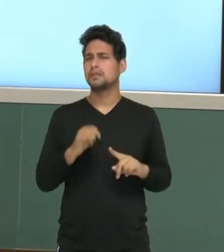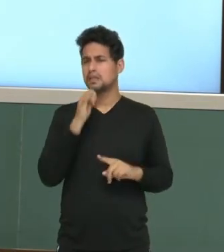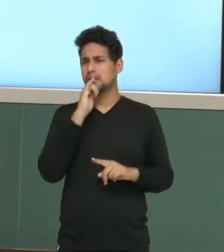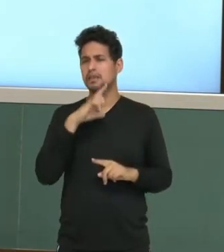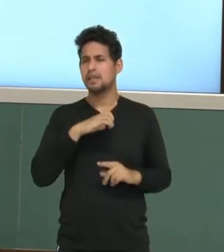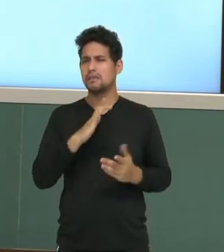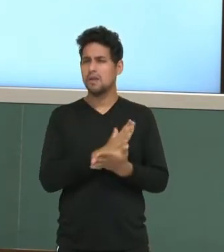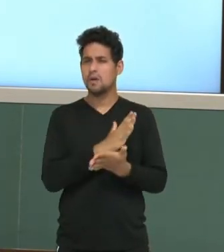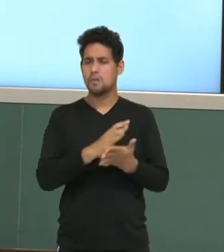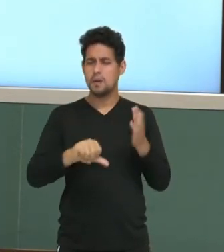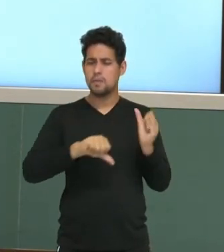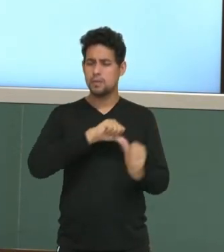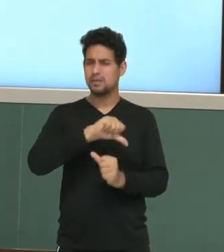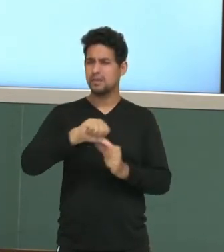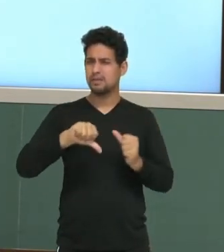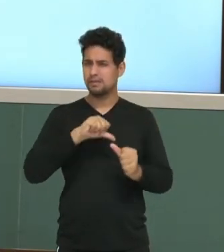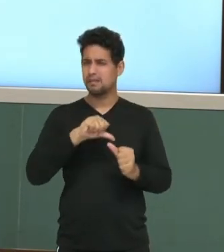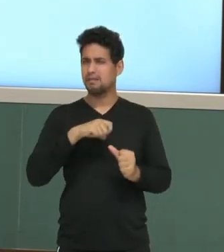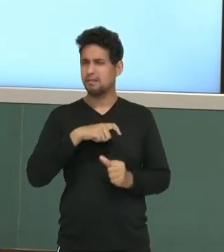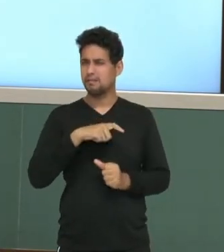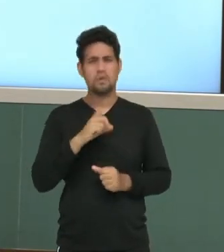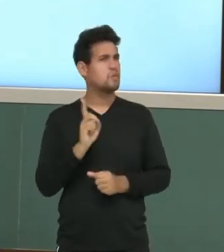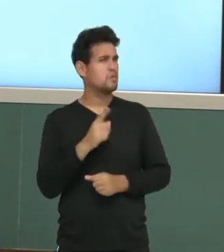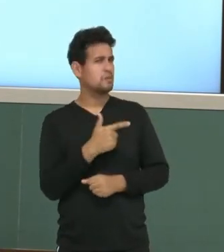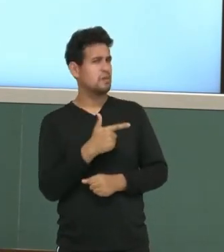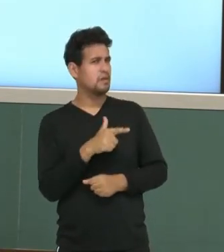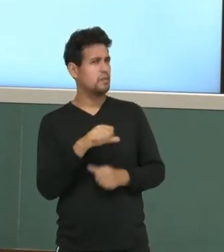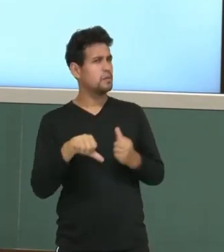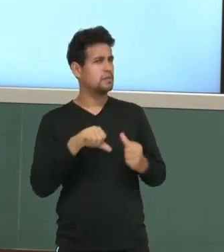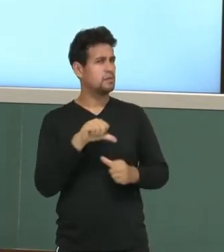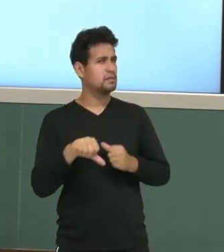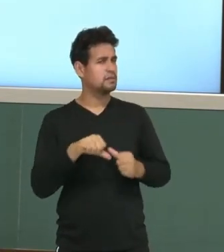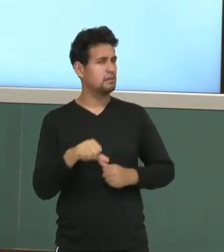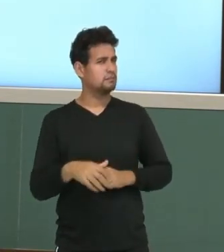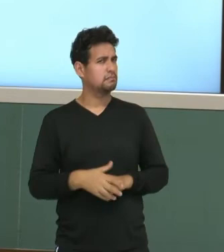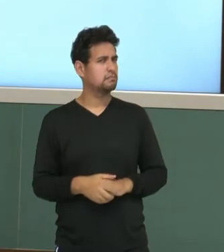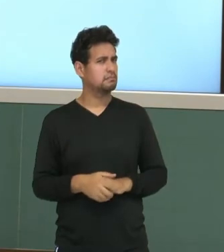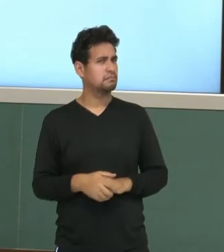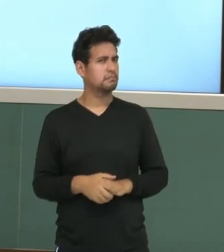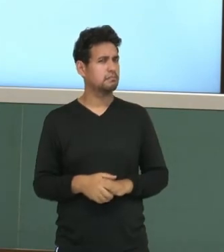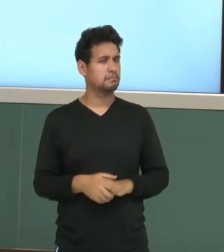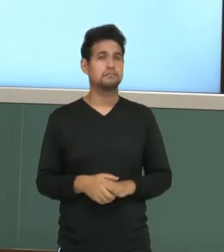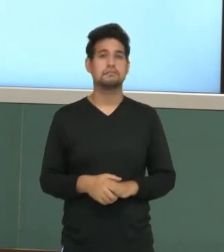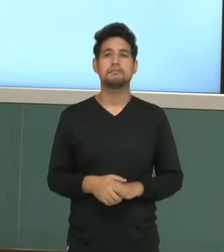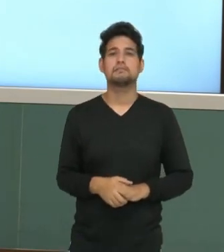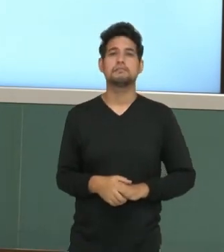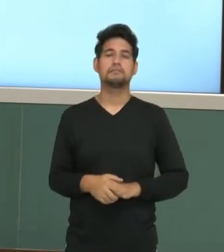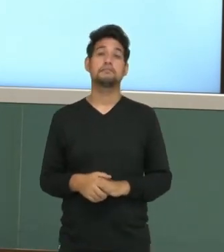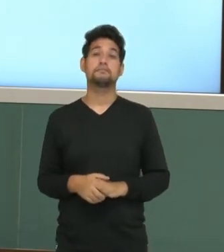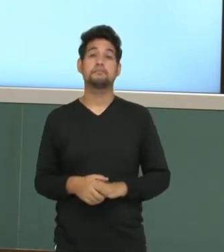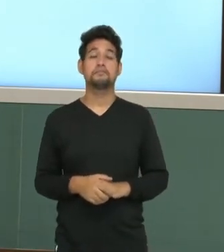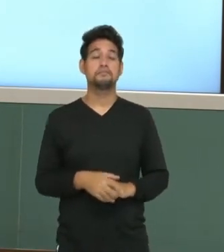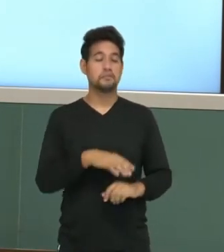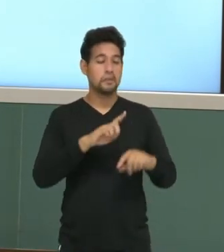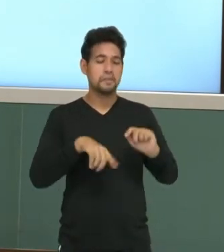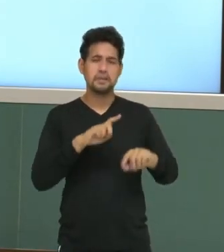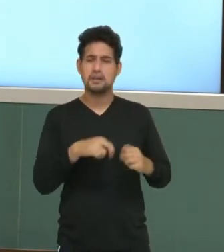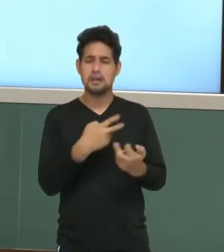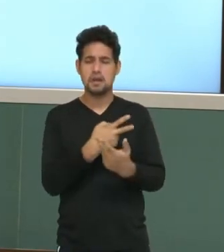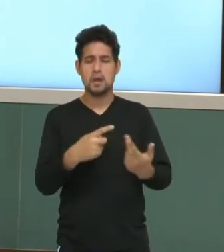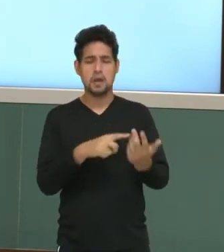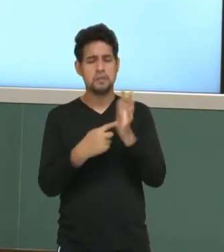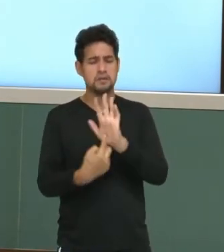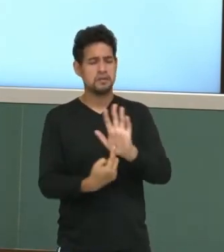uma mudança na sua composição ou não teve mudança na composição? Os materiais podem